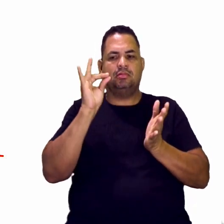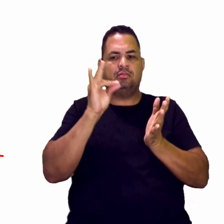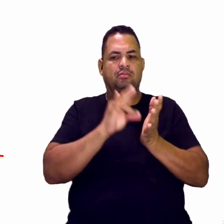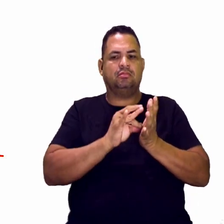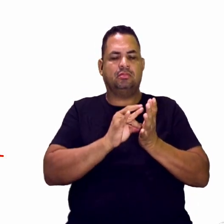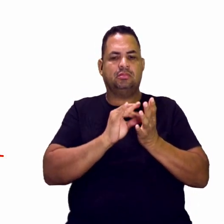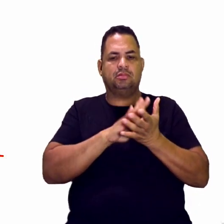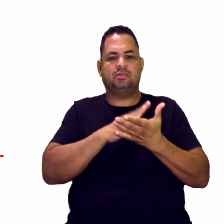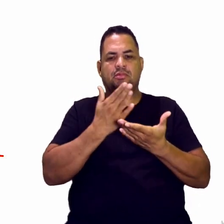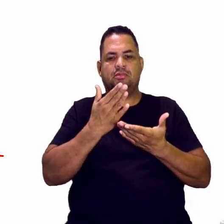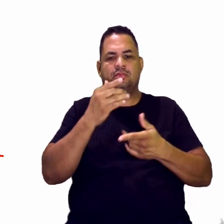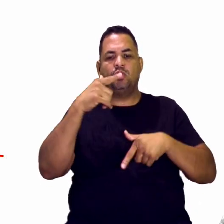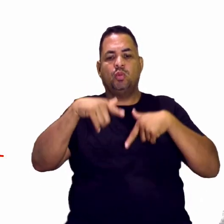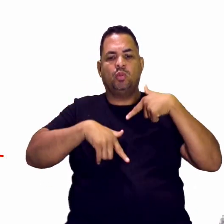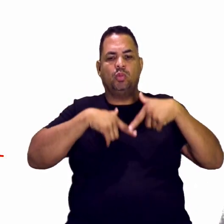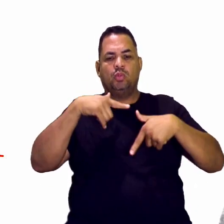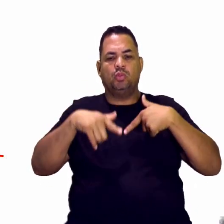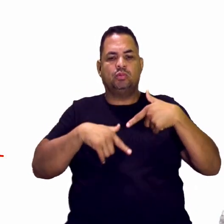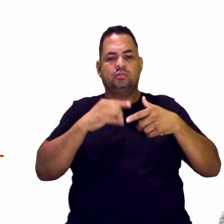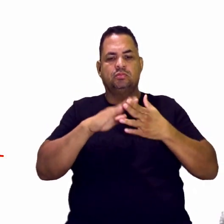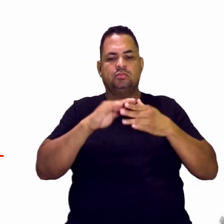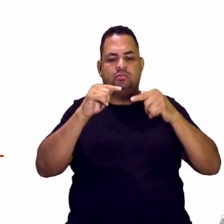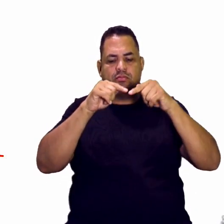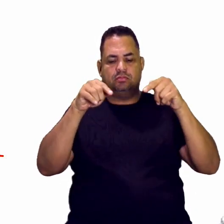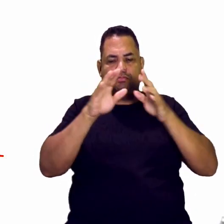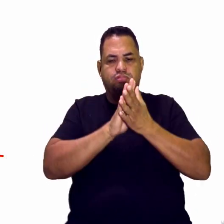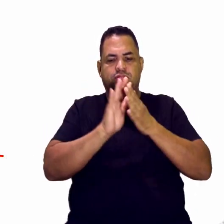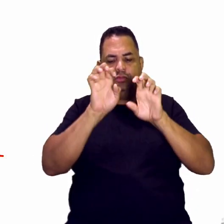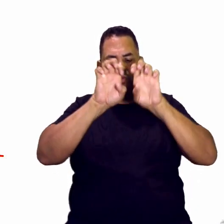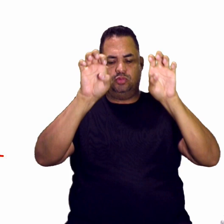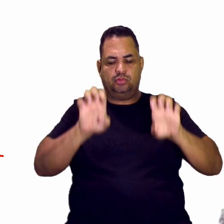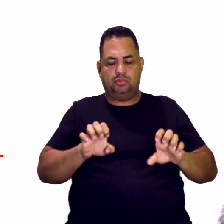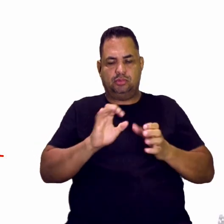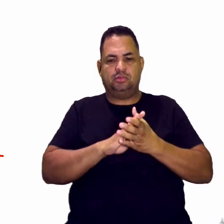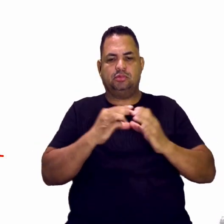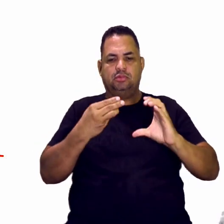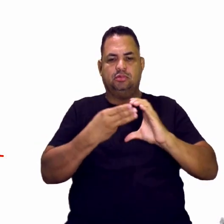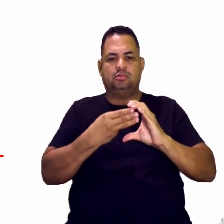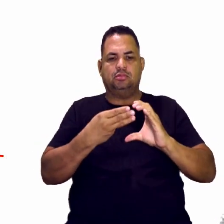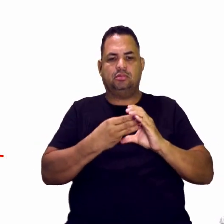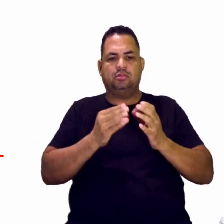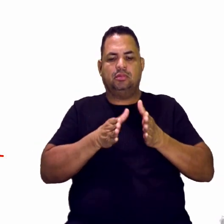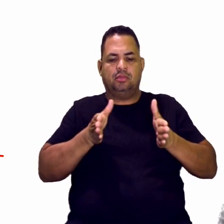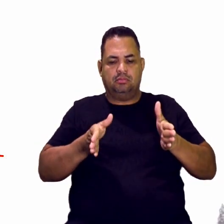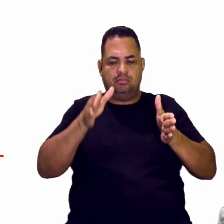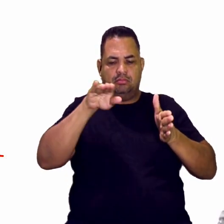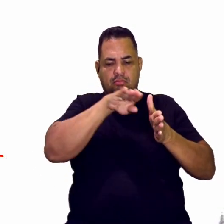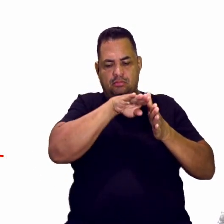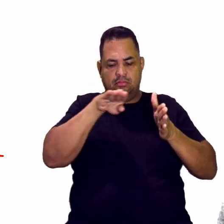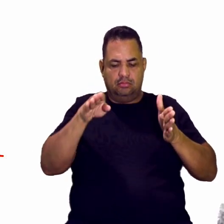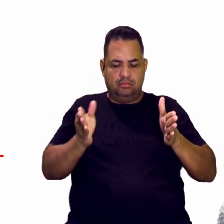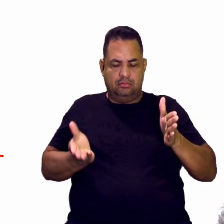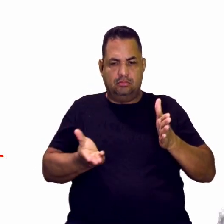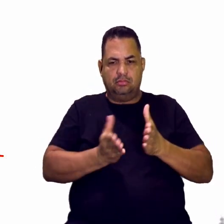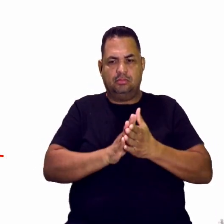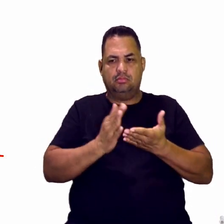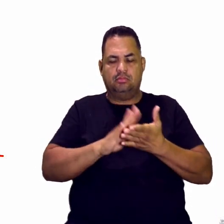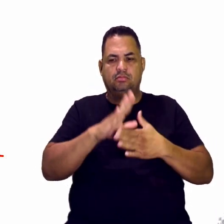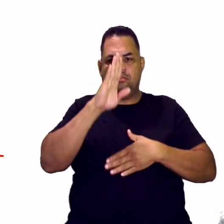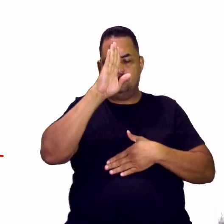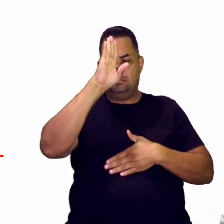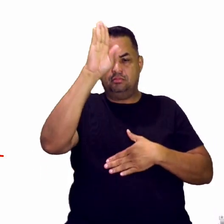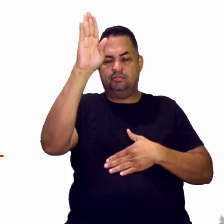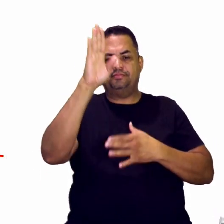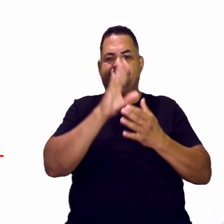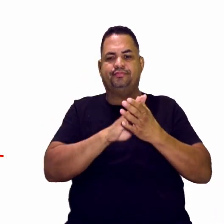do delineamento celular, né, da morfologia celular, aí vai ser a parede celular, no que diz respeito aí